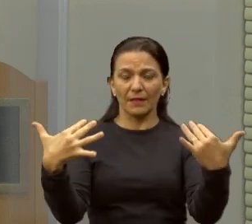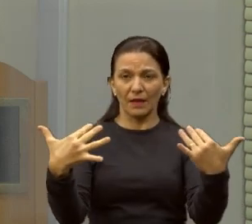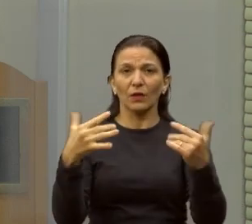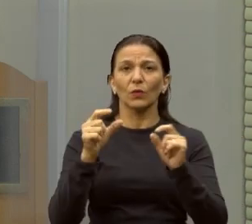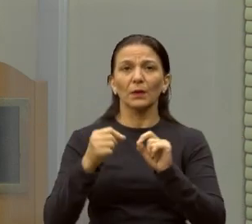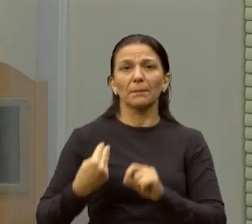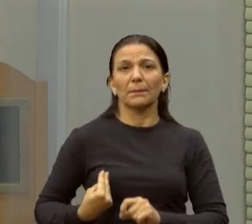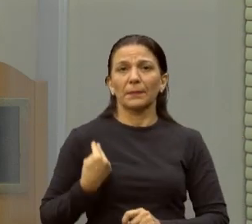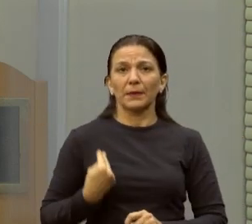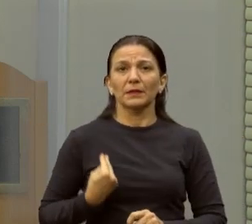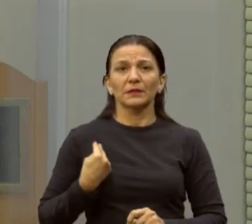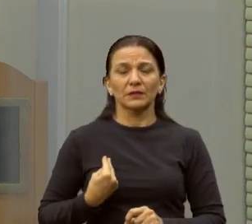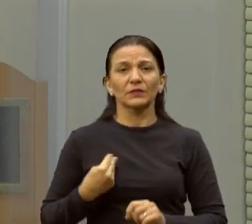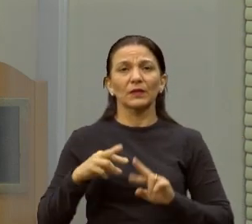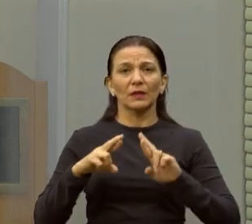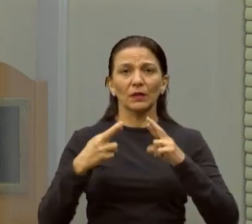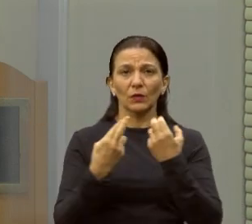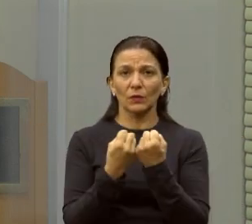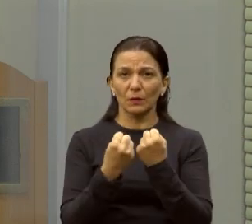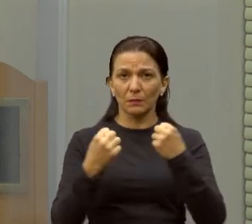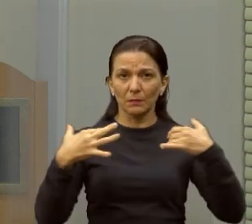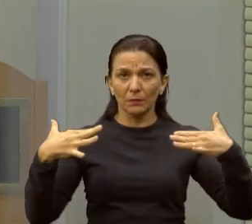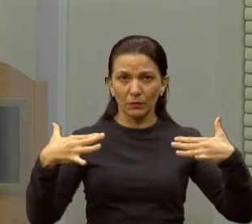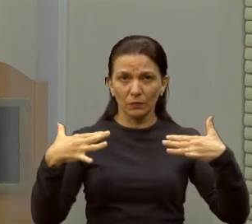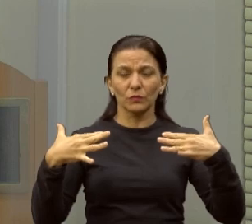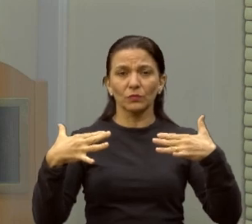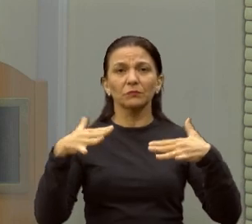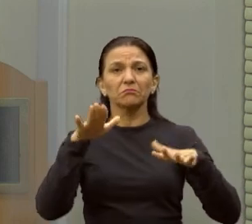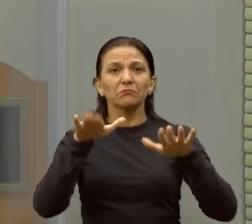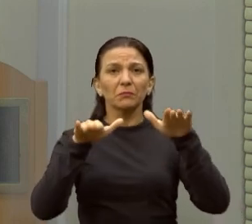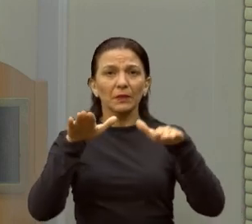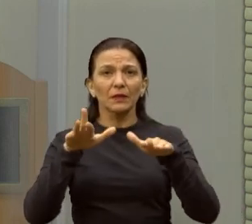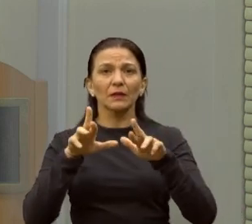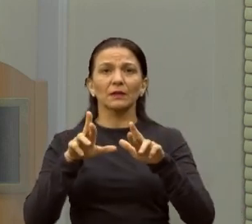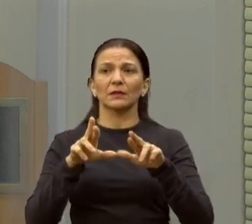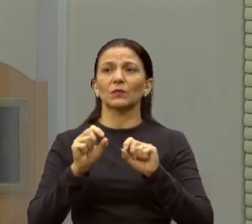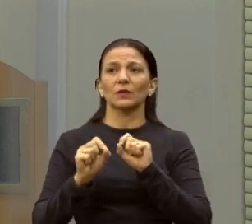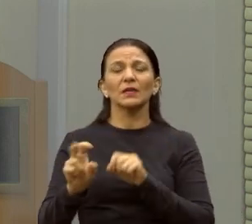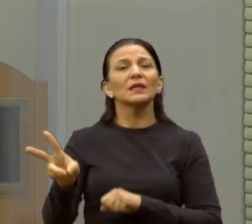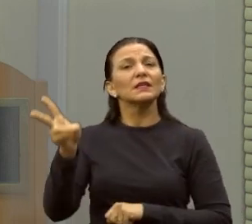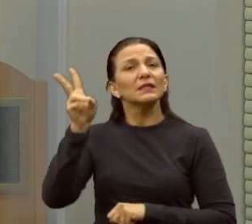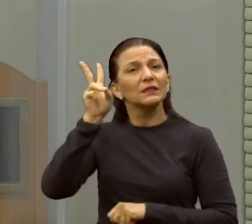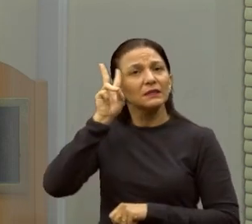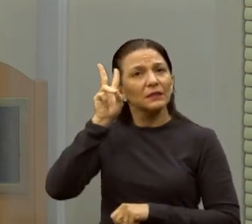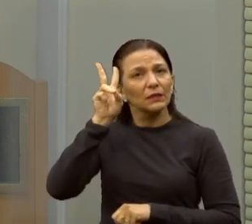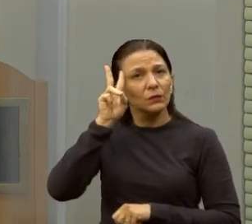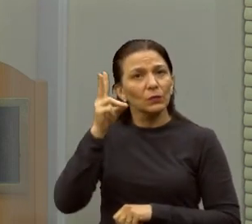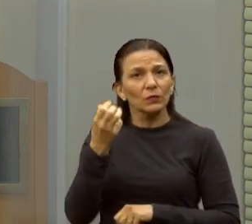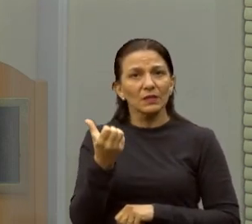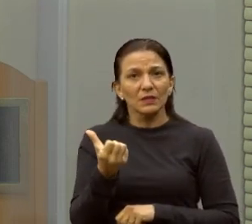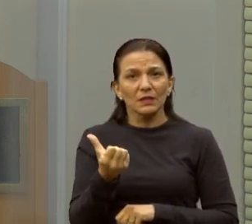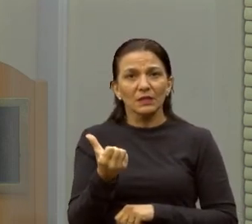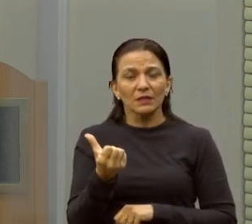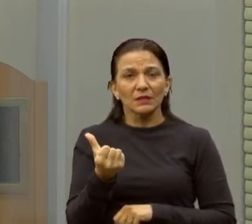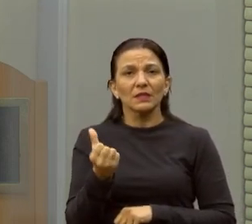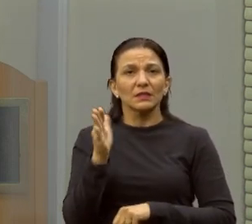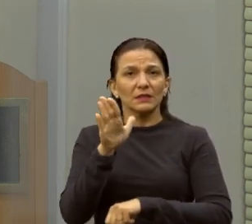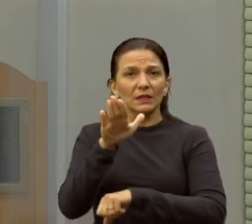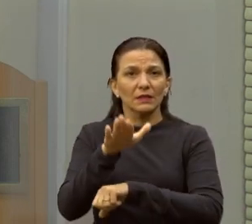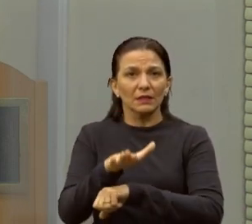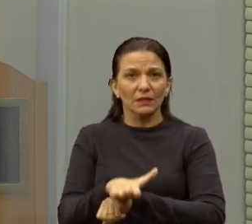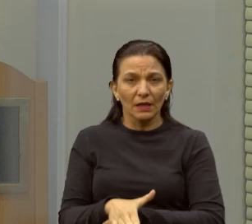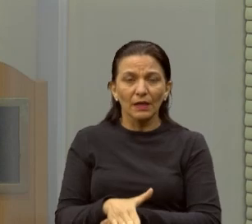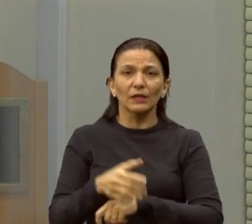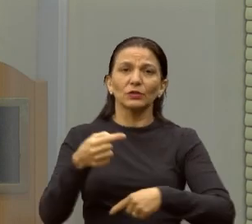a participarem da audiência pública que foi convocada nessa casa segunda-feira às 6 horas da tarde para